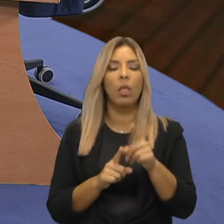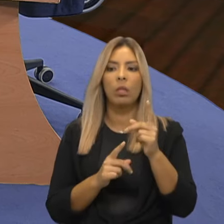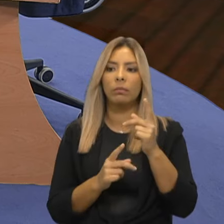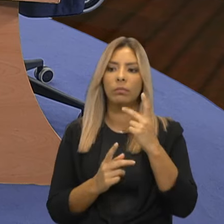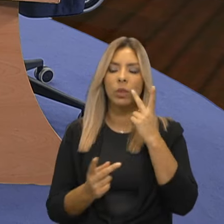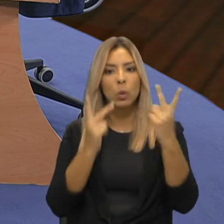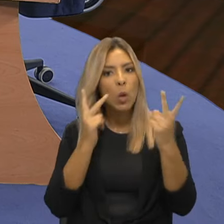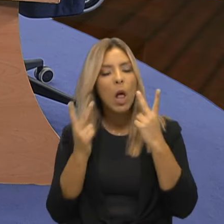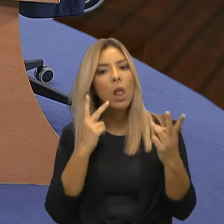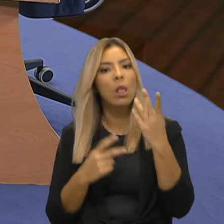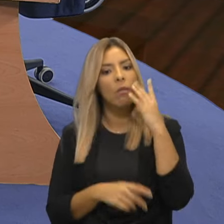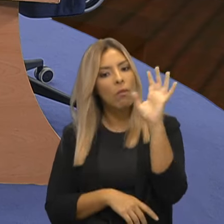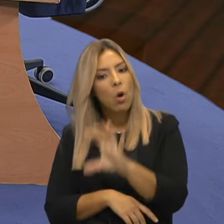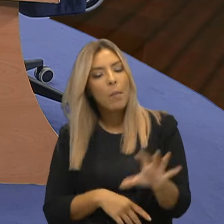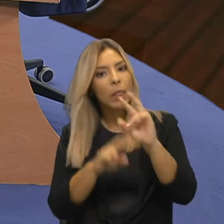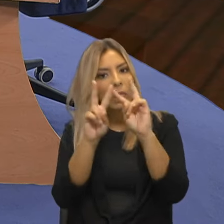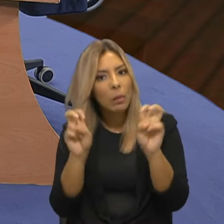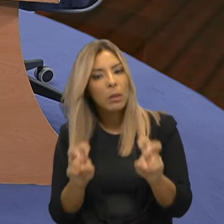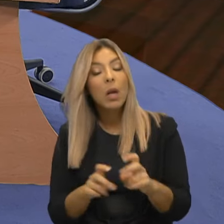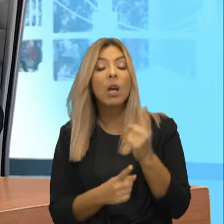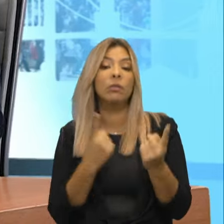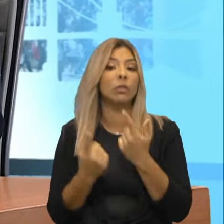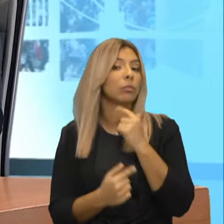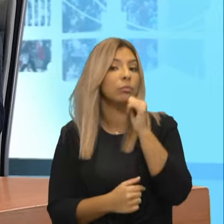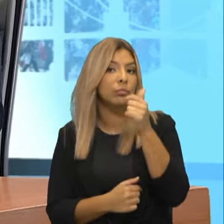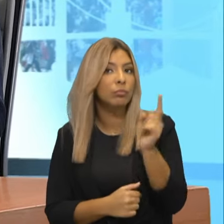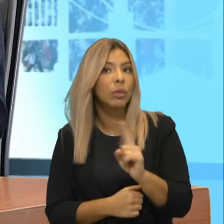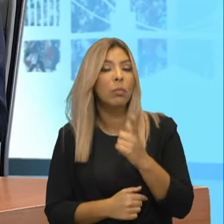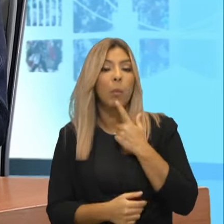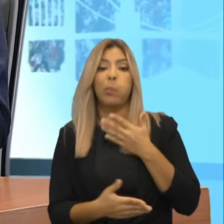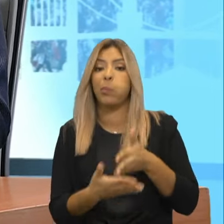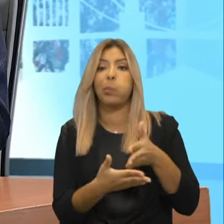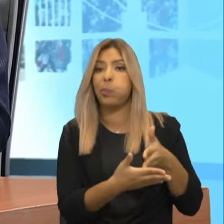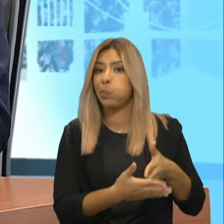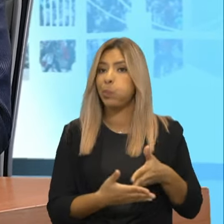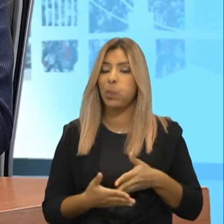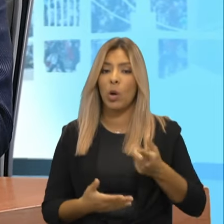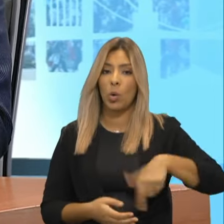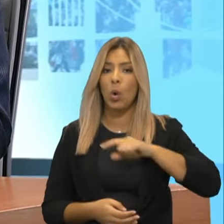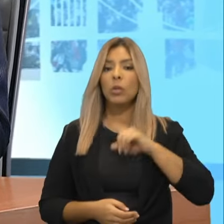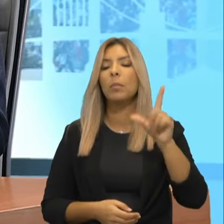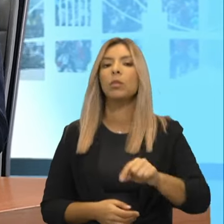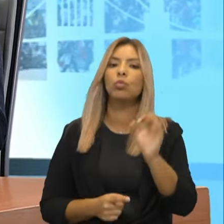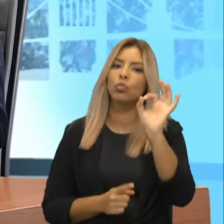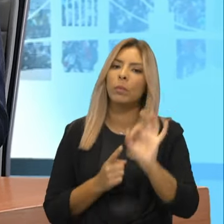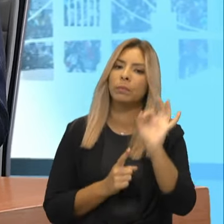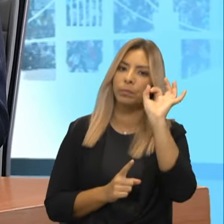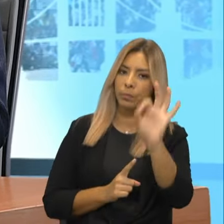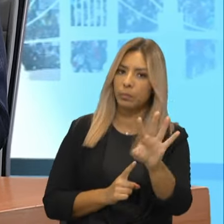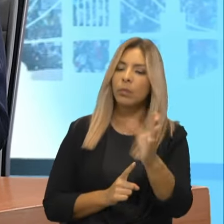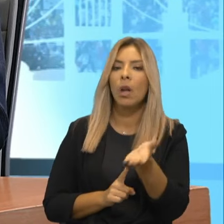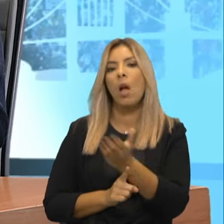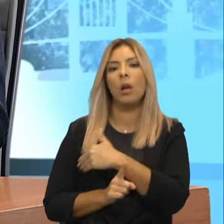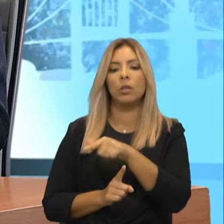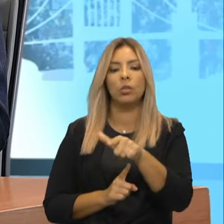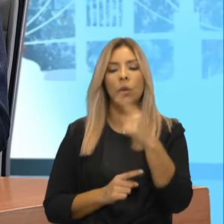matérias. Infelizmente, nem sempre é possível, até do ponto de vista dos nossos constrangimentos, e isso permite-me já agora dar aqui uma nota em relação ao que foi